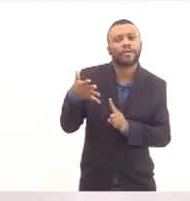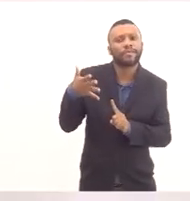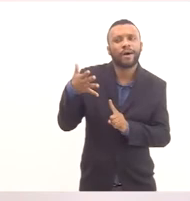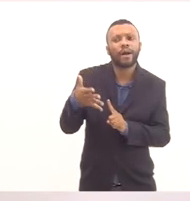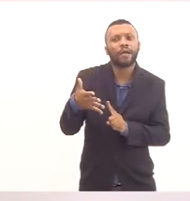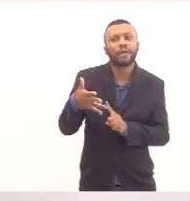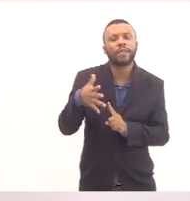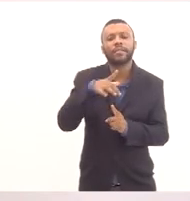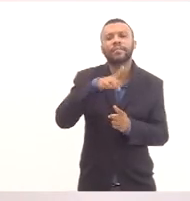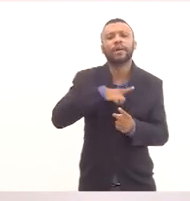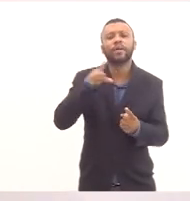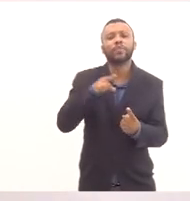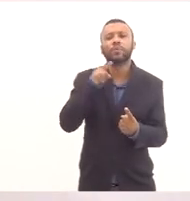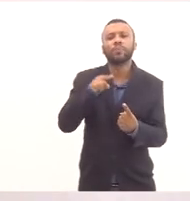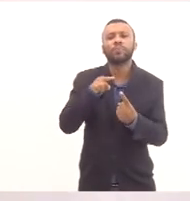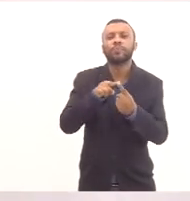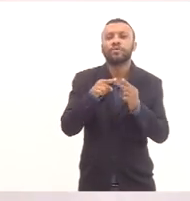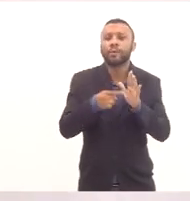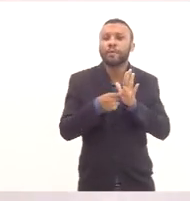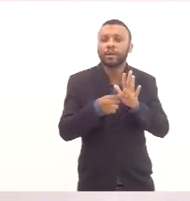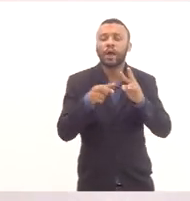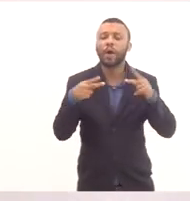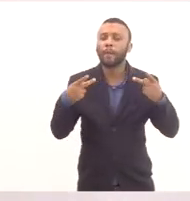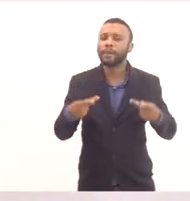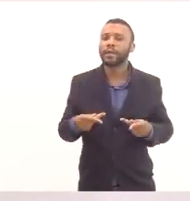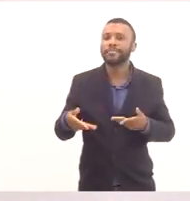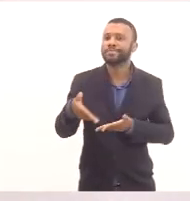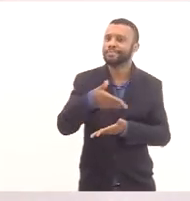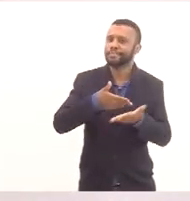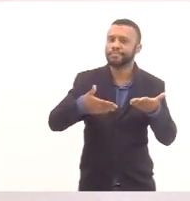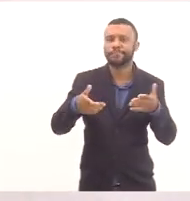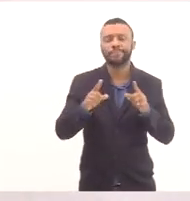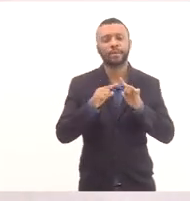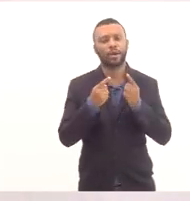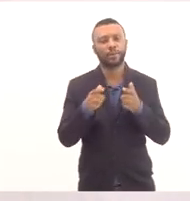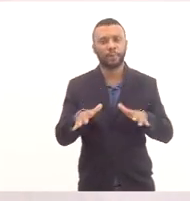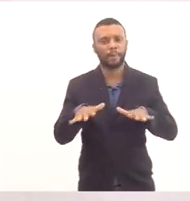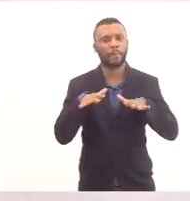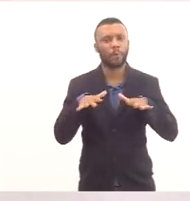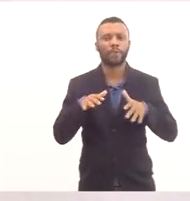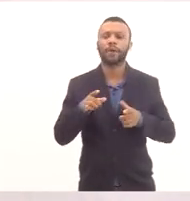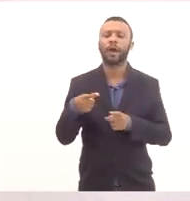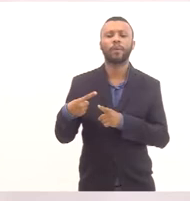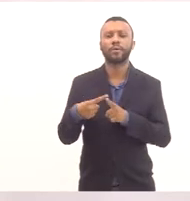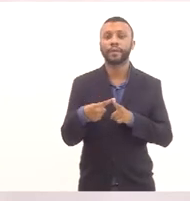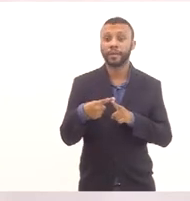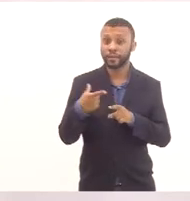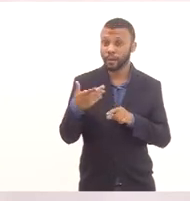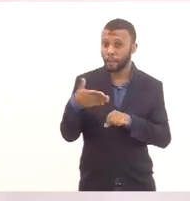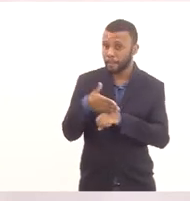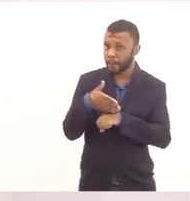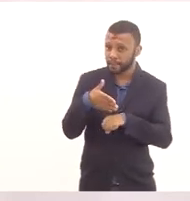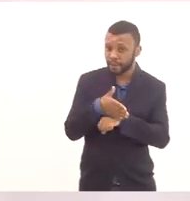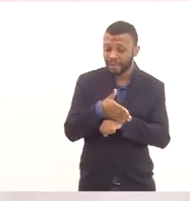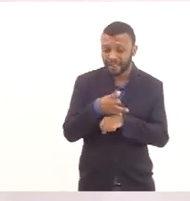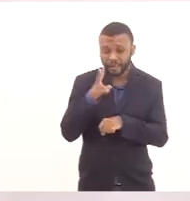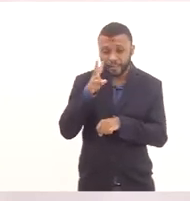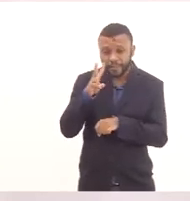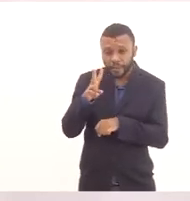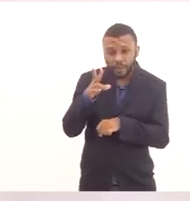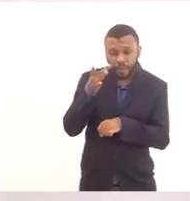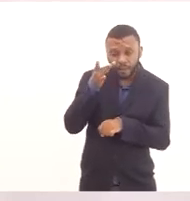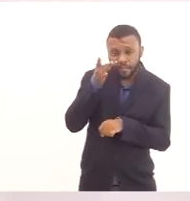é sempre nesse intuito de trazer a Humanidade para para audiência pública porque o que que eu participei Alive